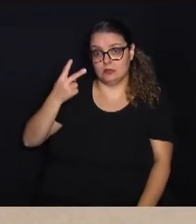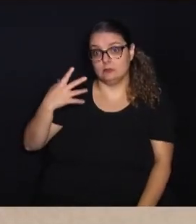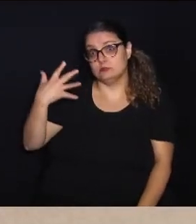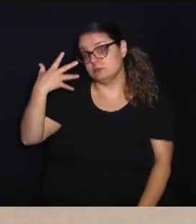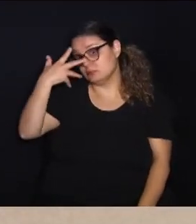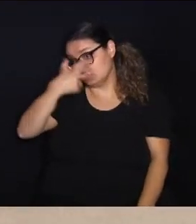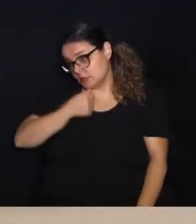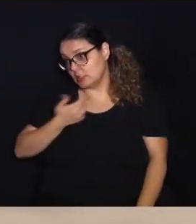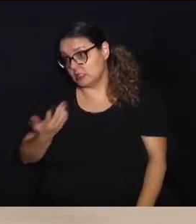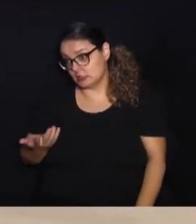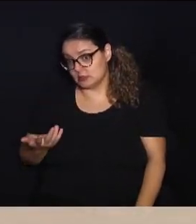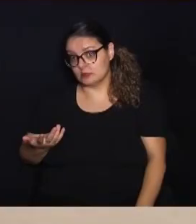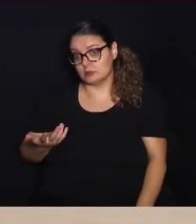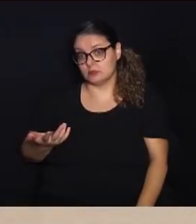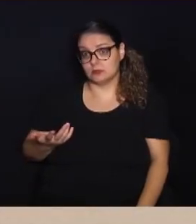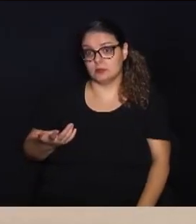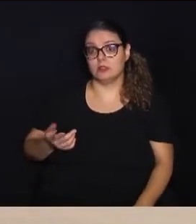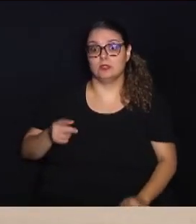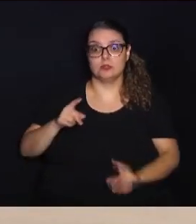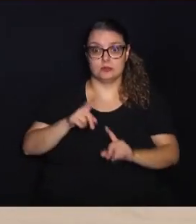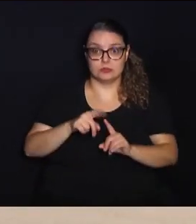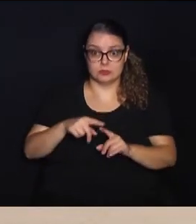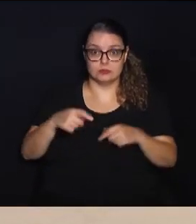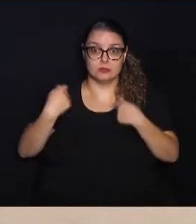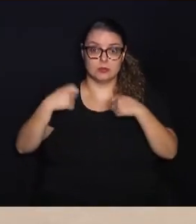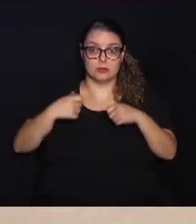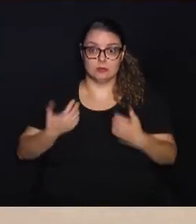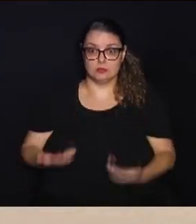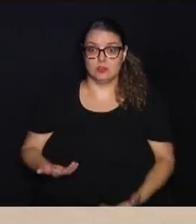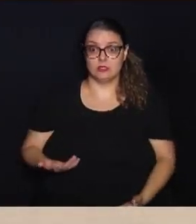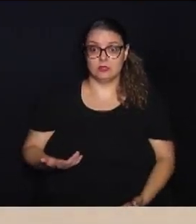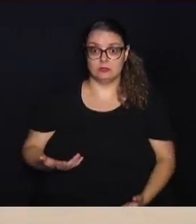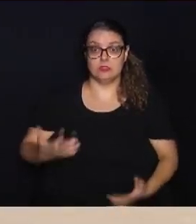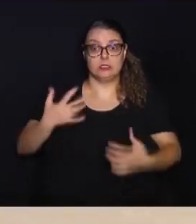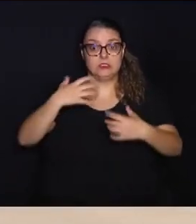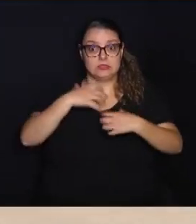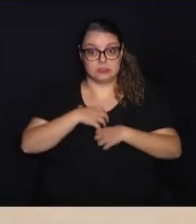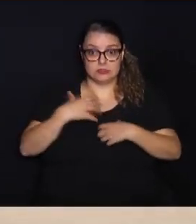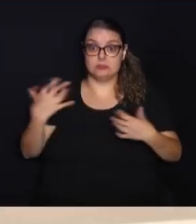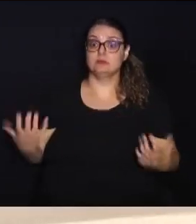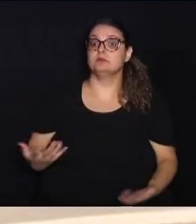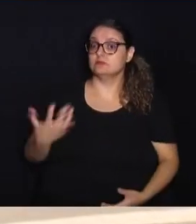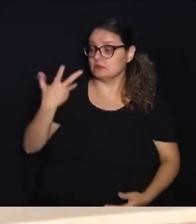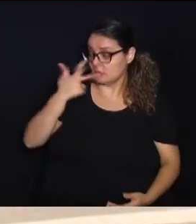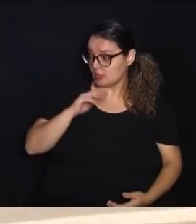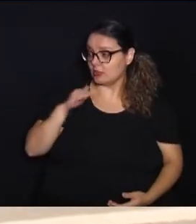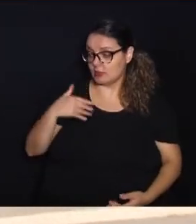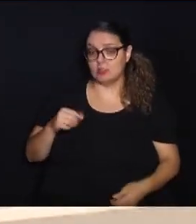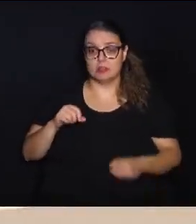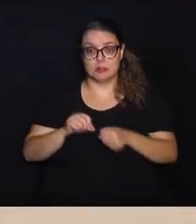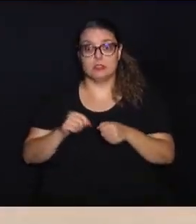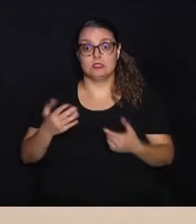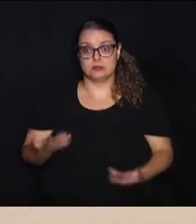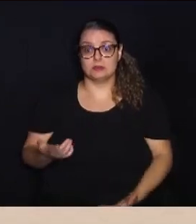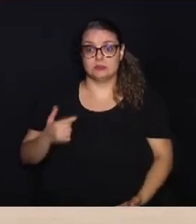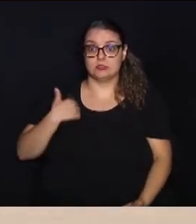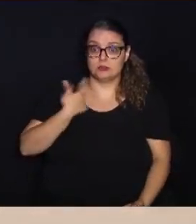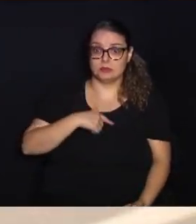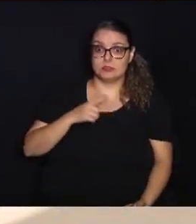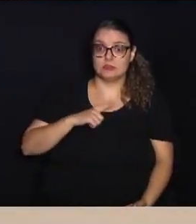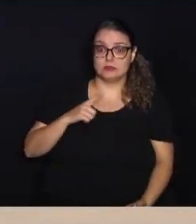colãs, com pedrarias, que são pensados minuciosamente para que eles tenham aí a ver com as coreografias,